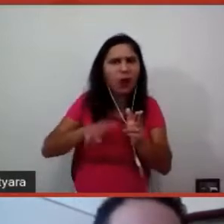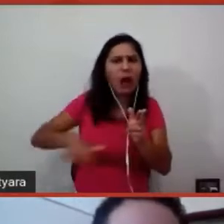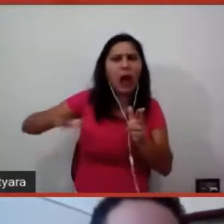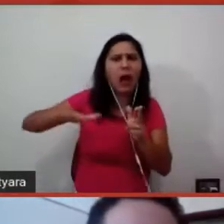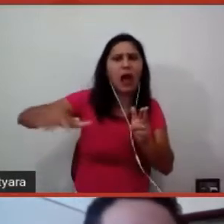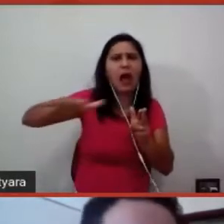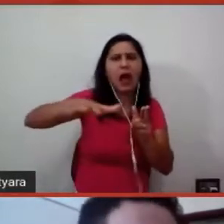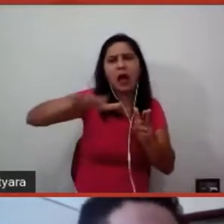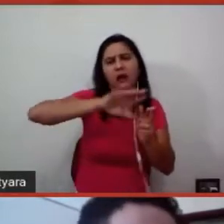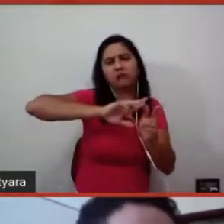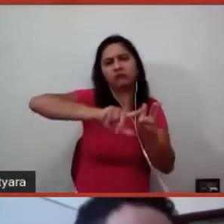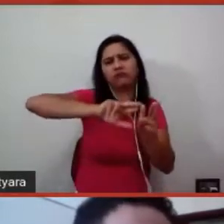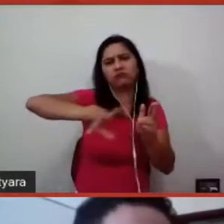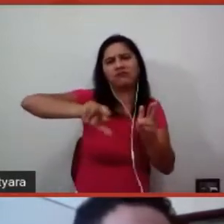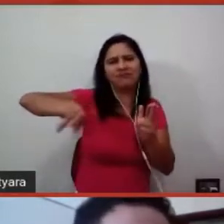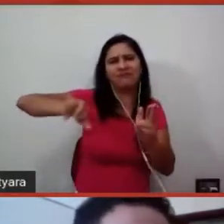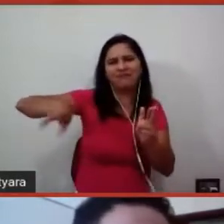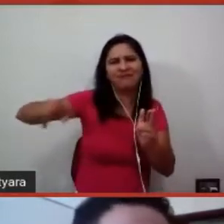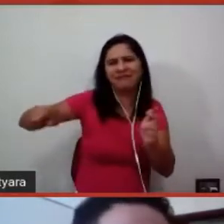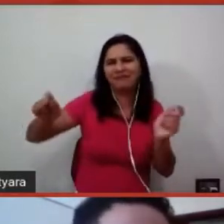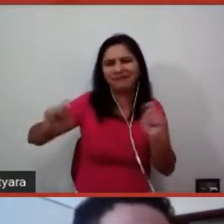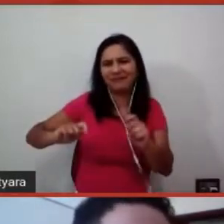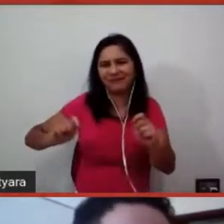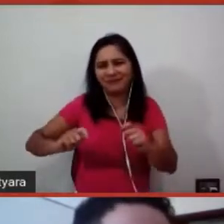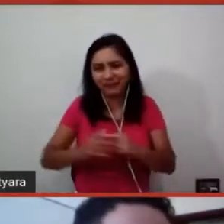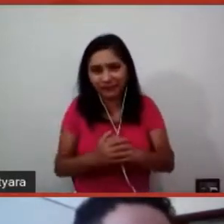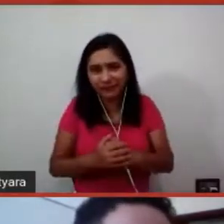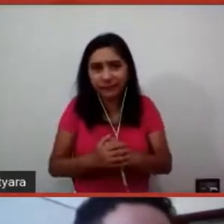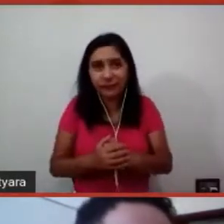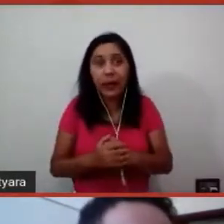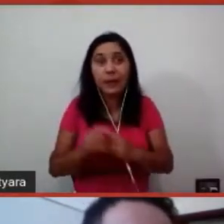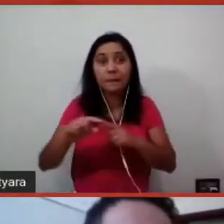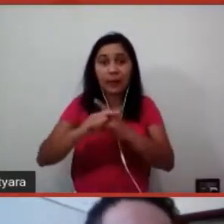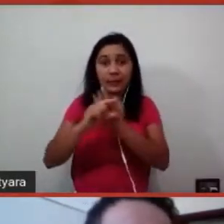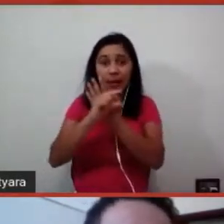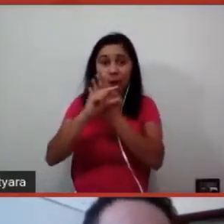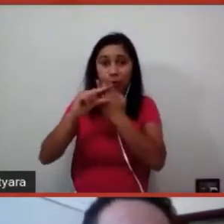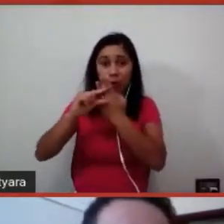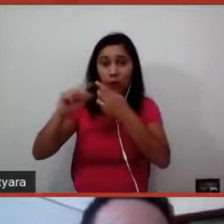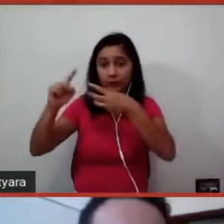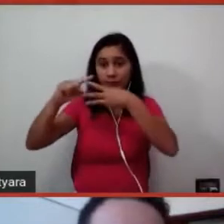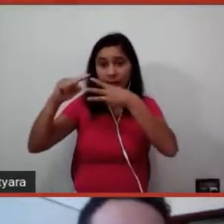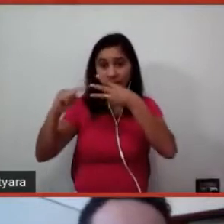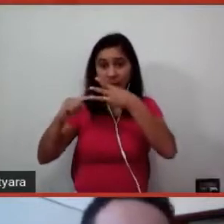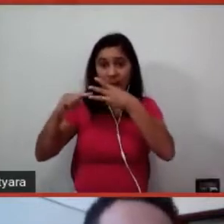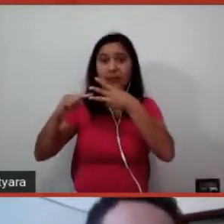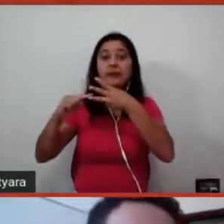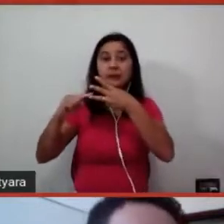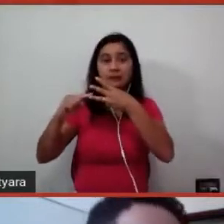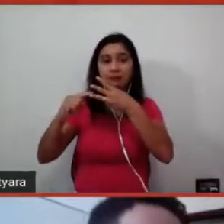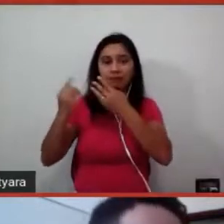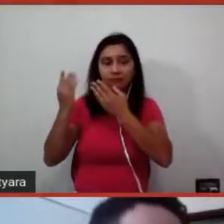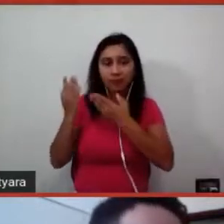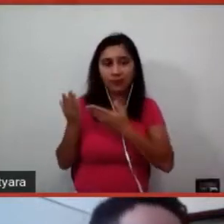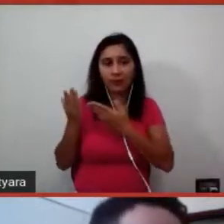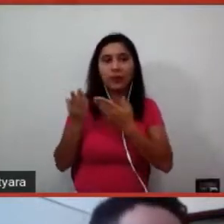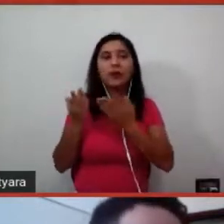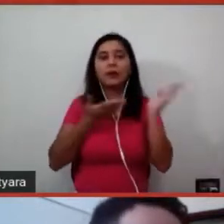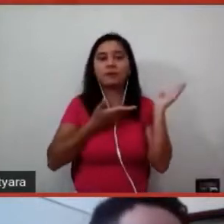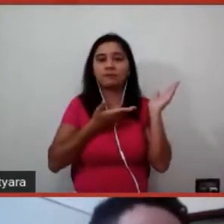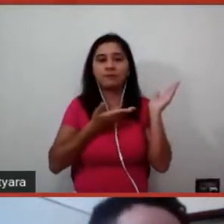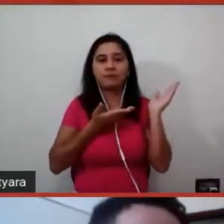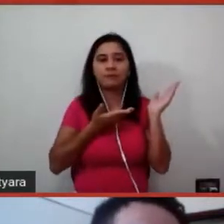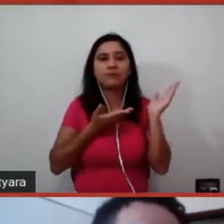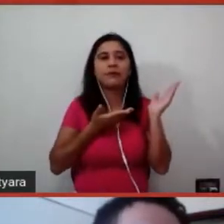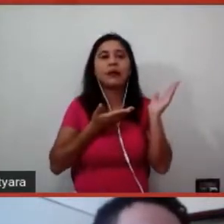áreas, isso não é de hoje, esses três autores aqui planejaram um curso